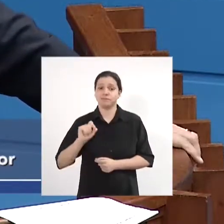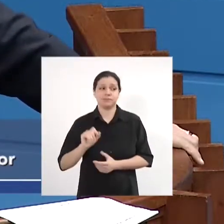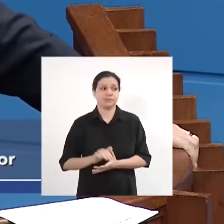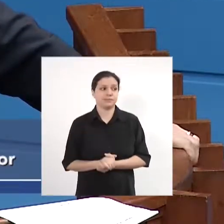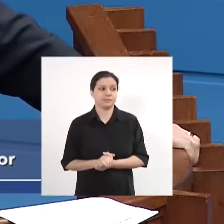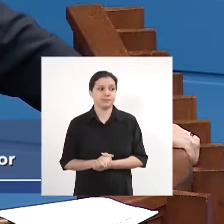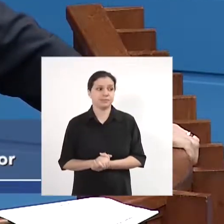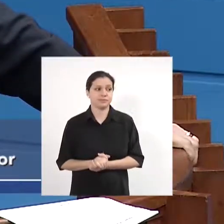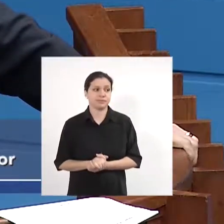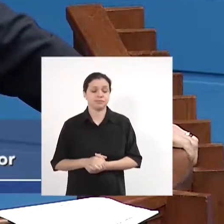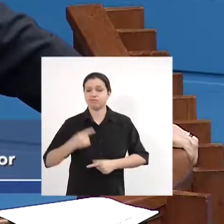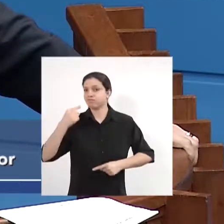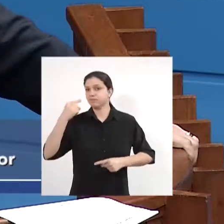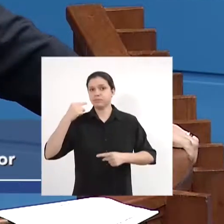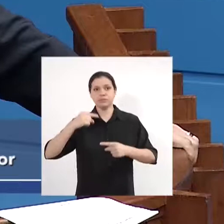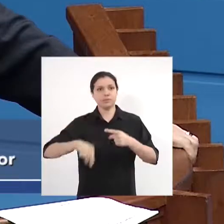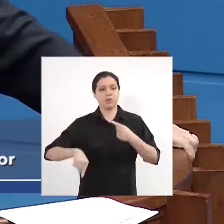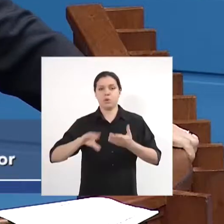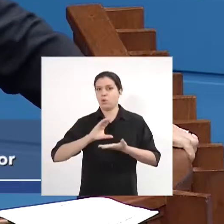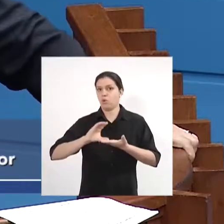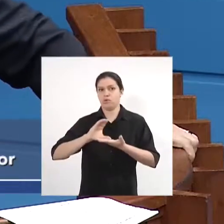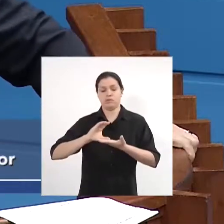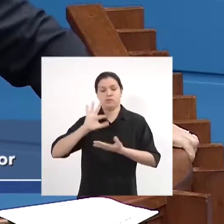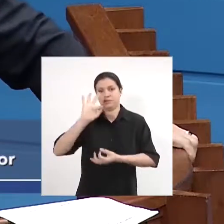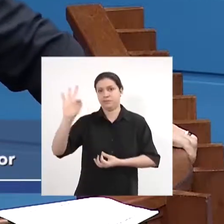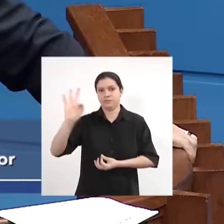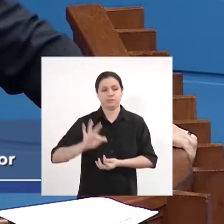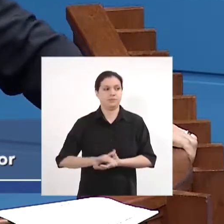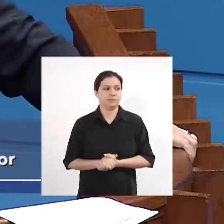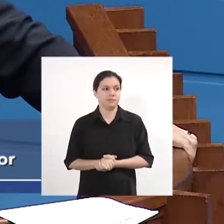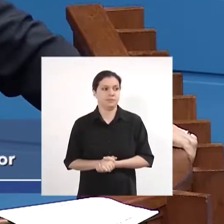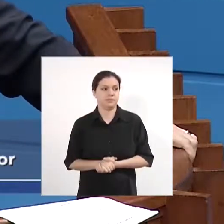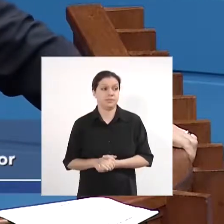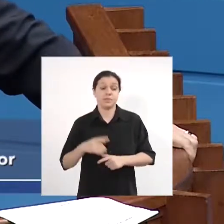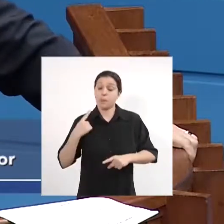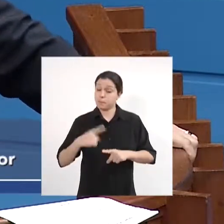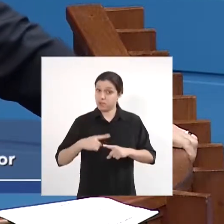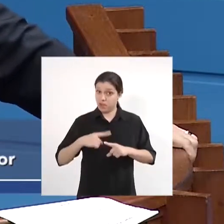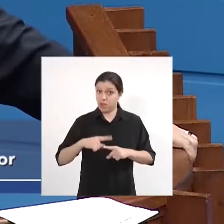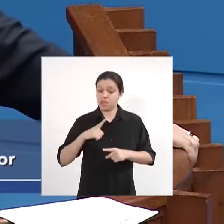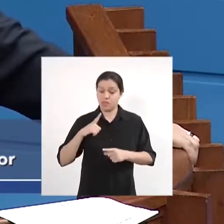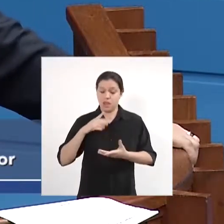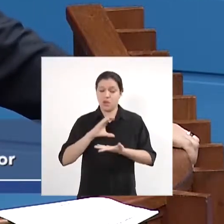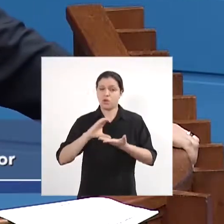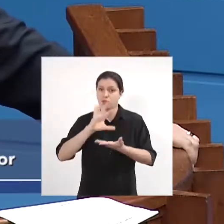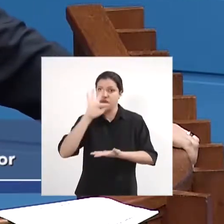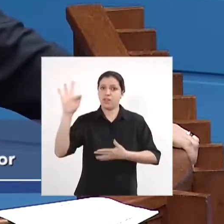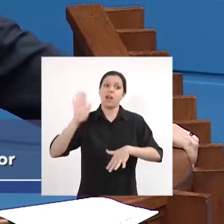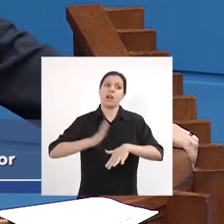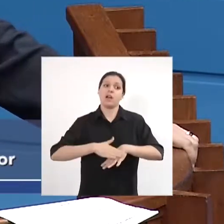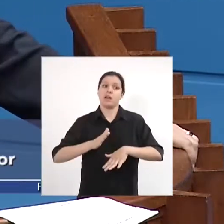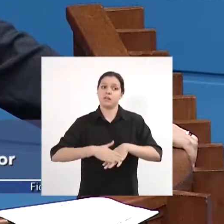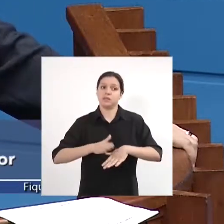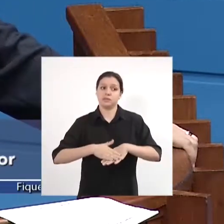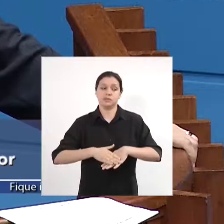é inconstitucional, porque a Constituição Federal garante a